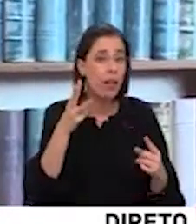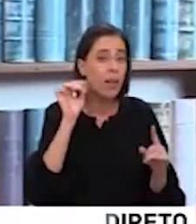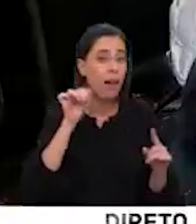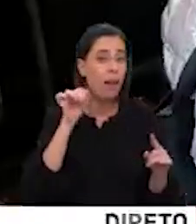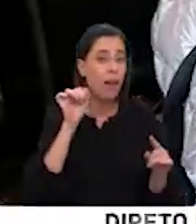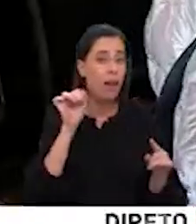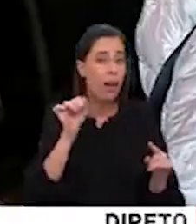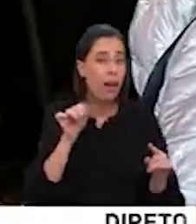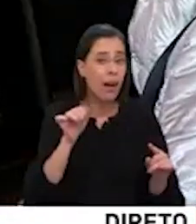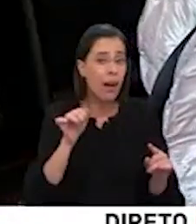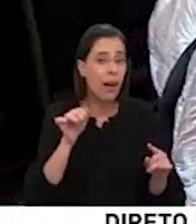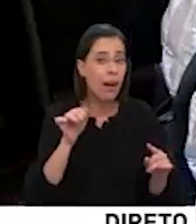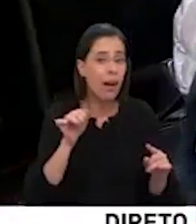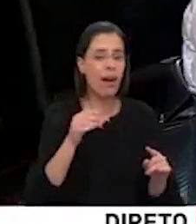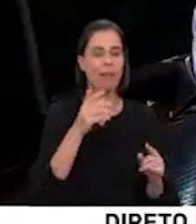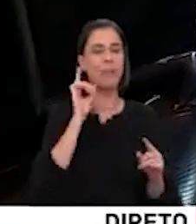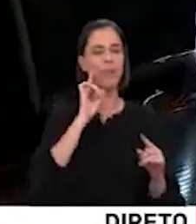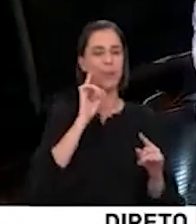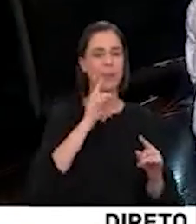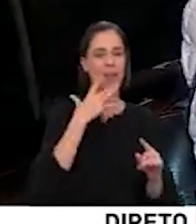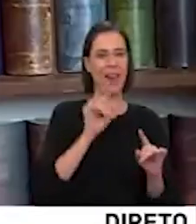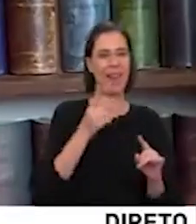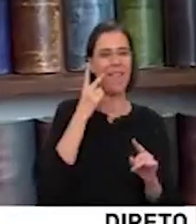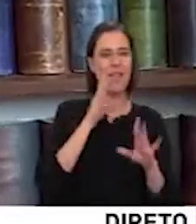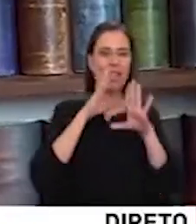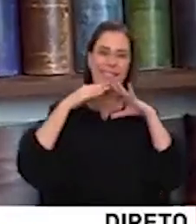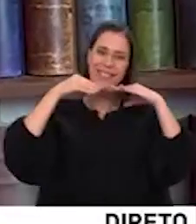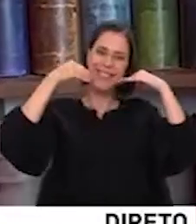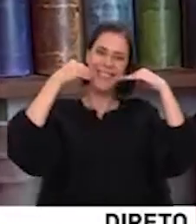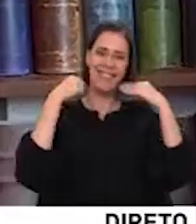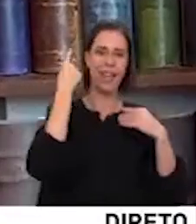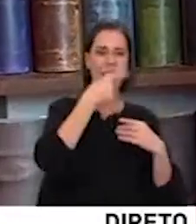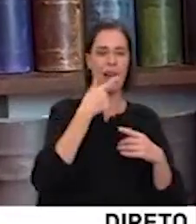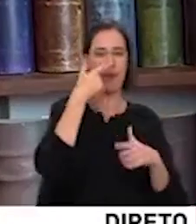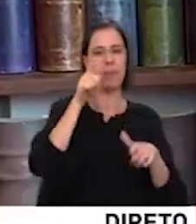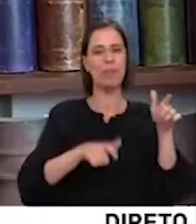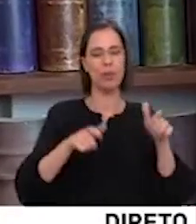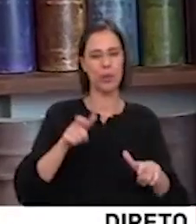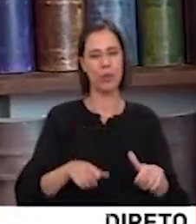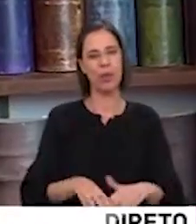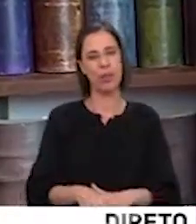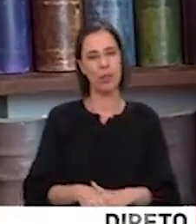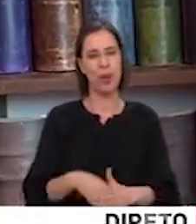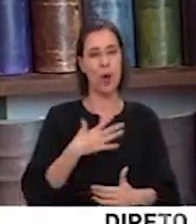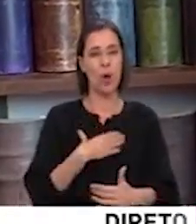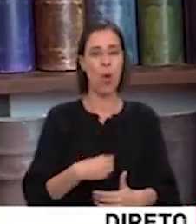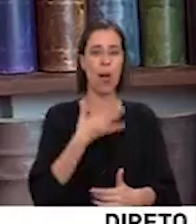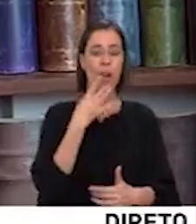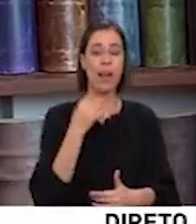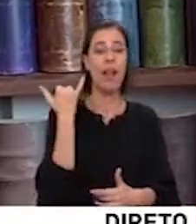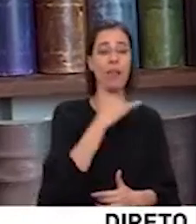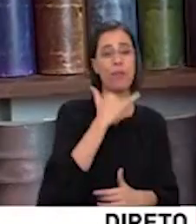três. A coisa mais importante do Natal é ver o sorriso na cara de todas as pessoas. Eu gosto de natais